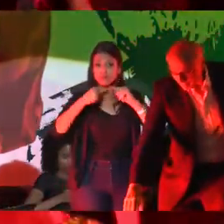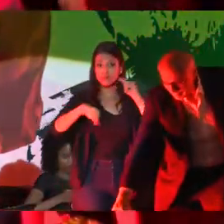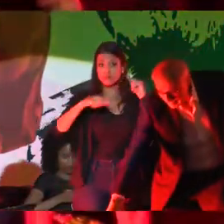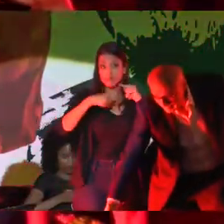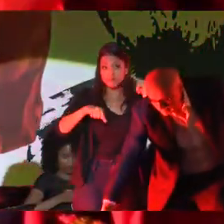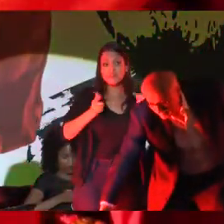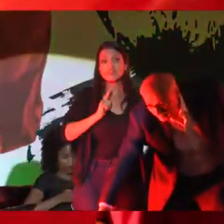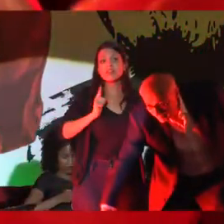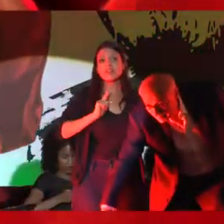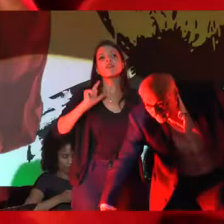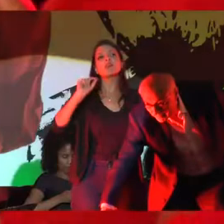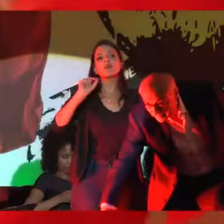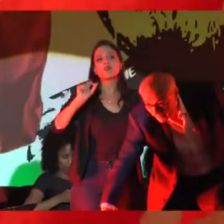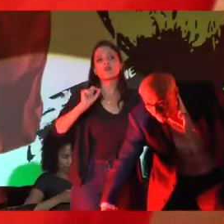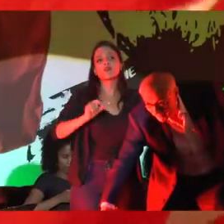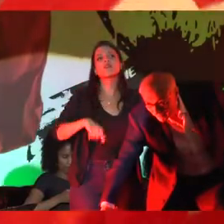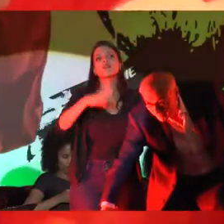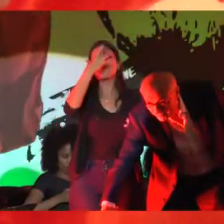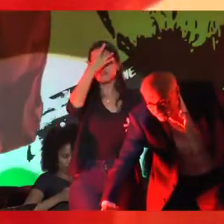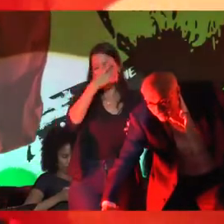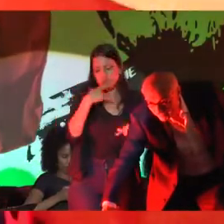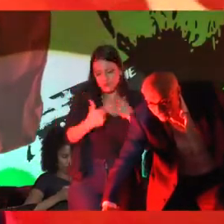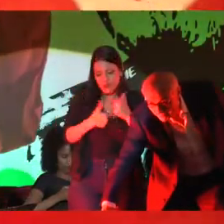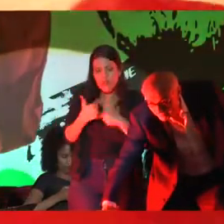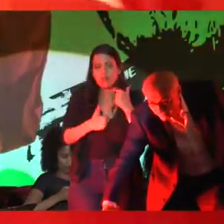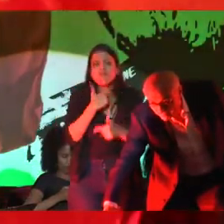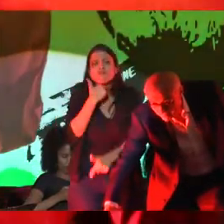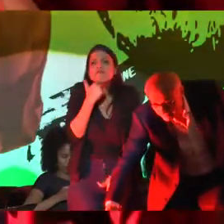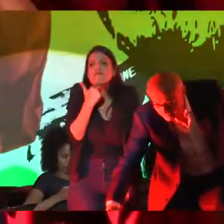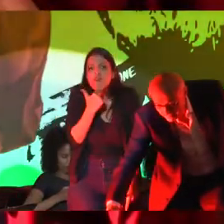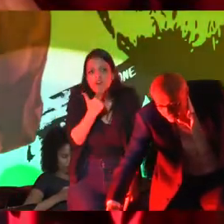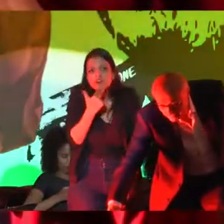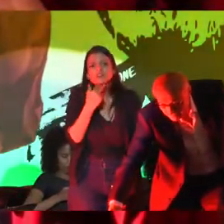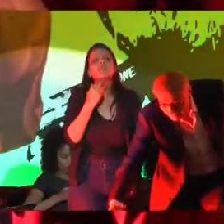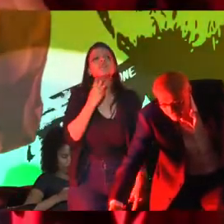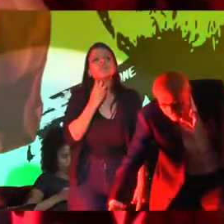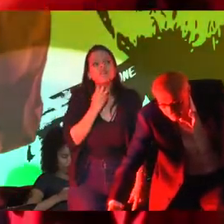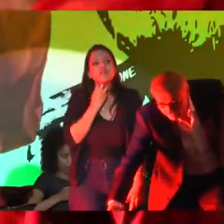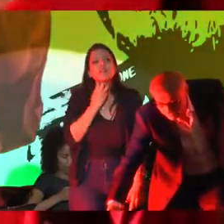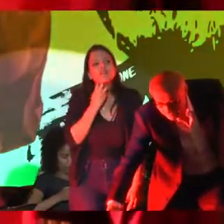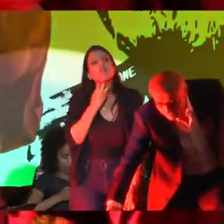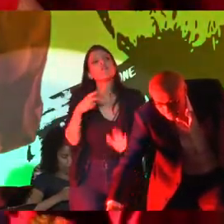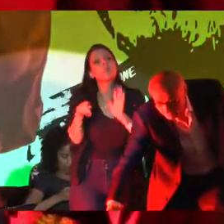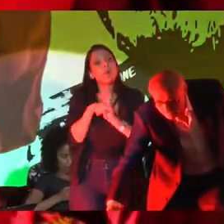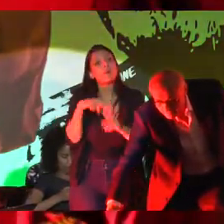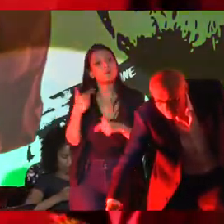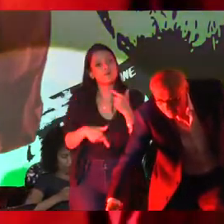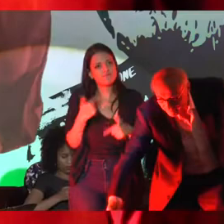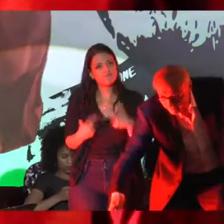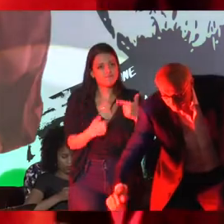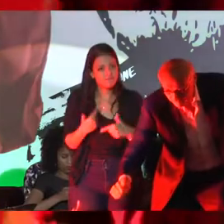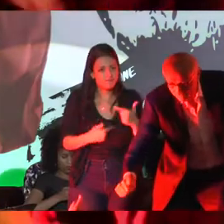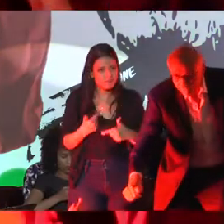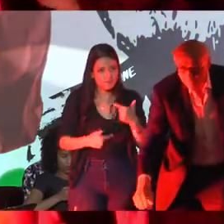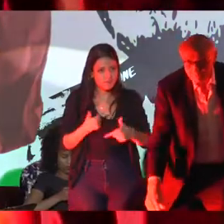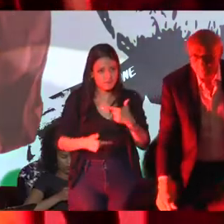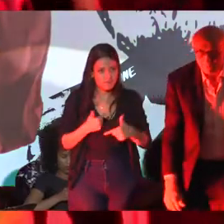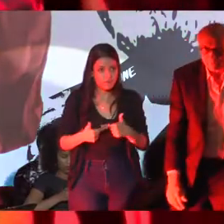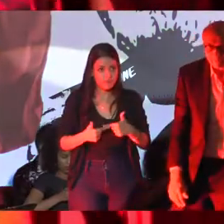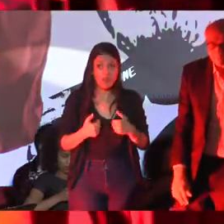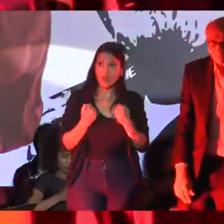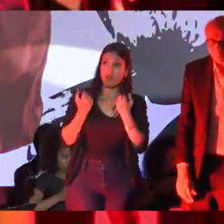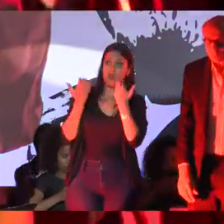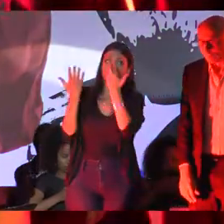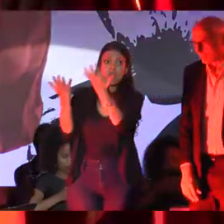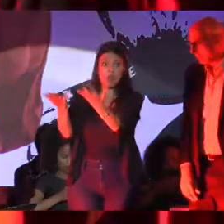um rosto de peão, uma voz rouca de peão. O desassombro dos peões para oferecer ao